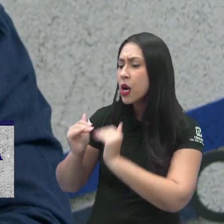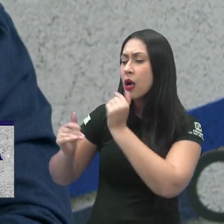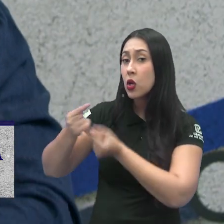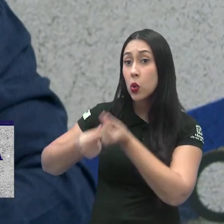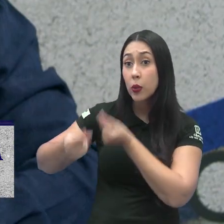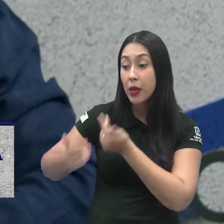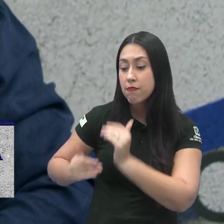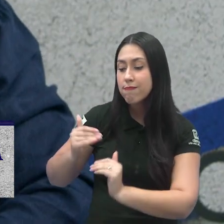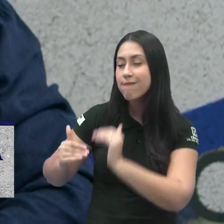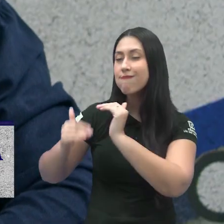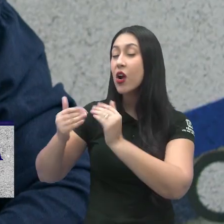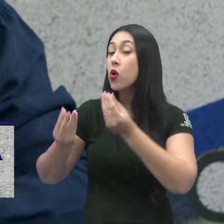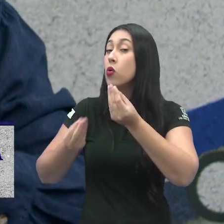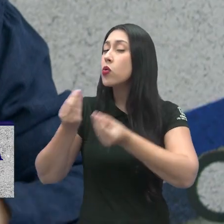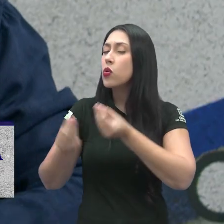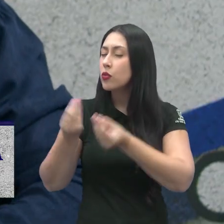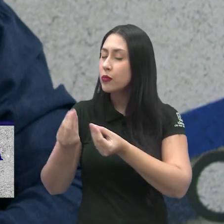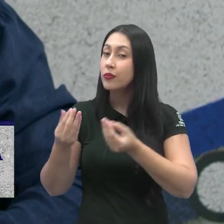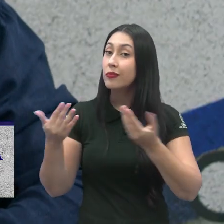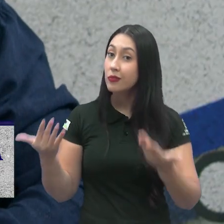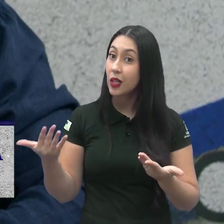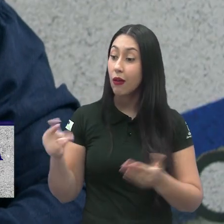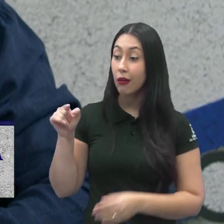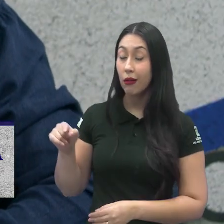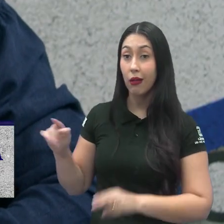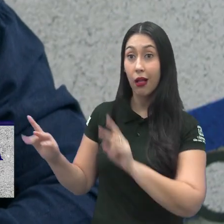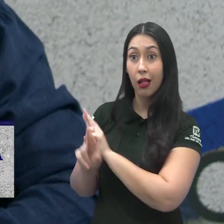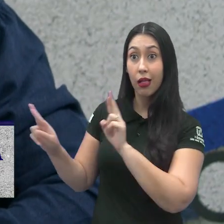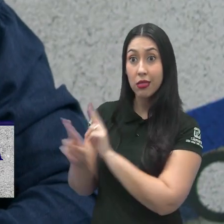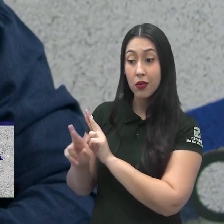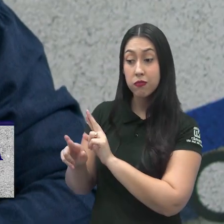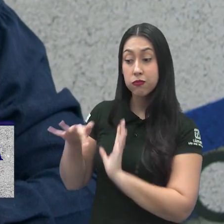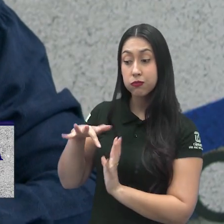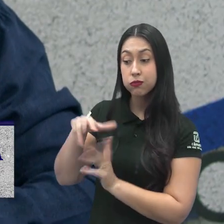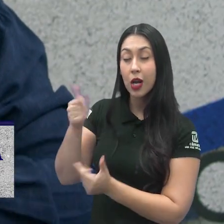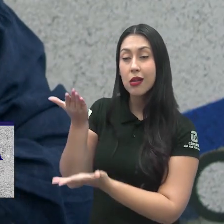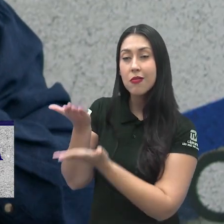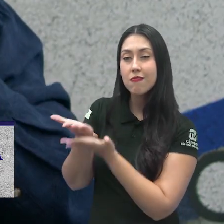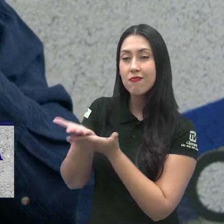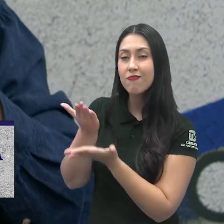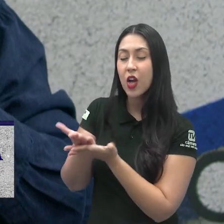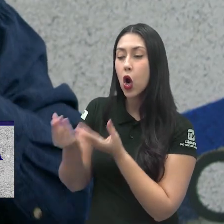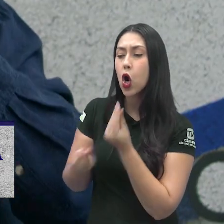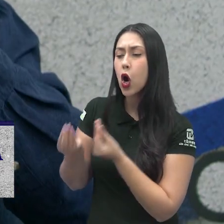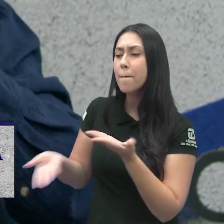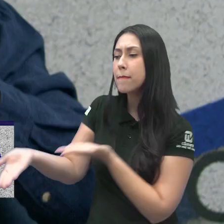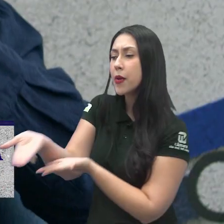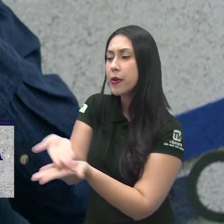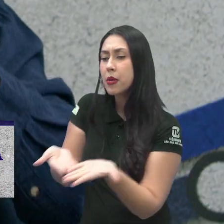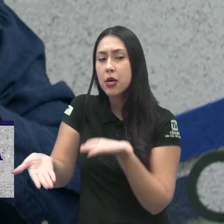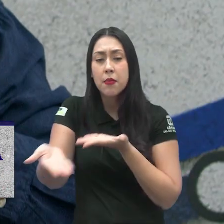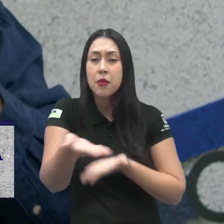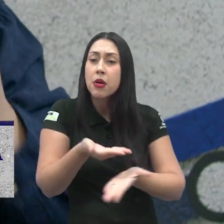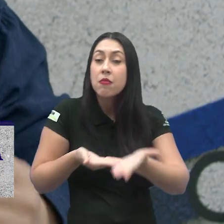desenvolvimento econômico. Então, como eu disse anteriormente, se as relações internacionais são a área de estudo que estuda a relação dos países, das pessoas,